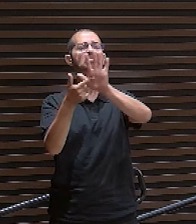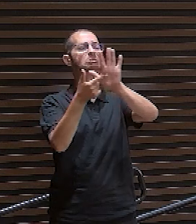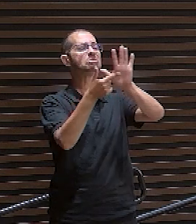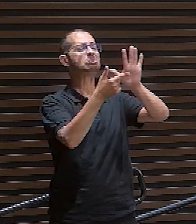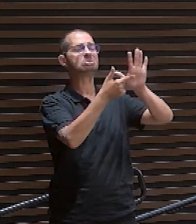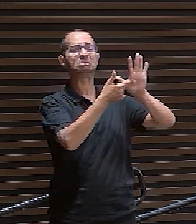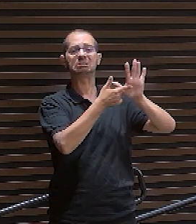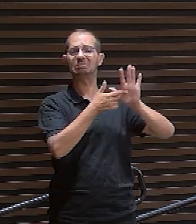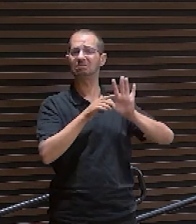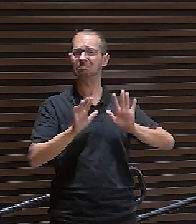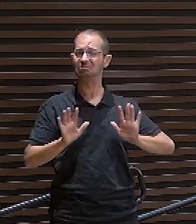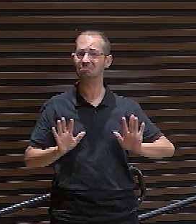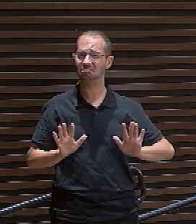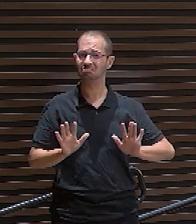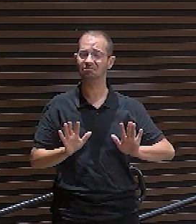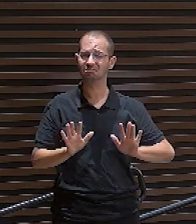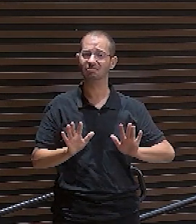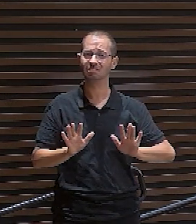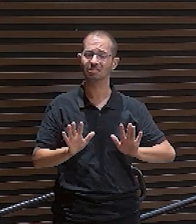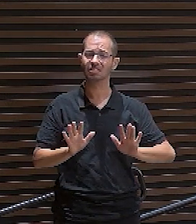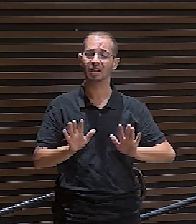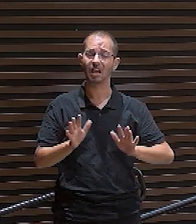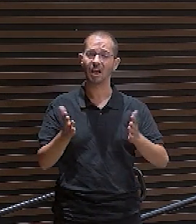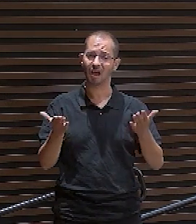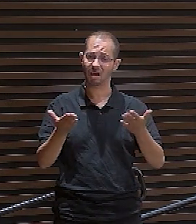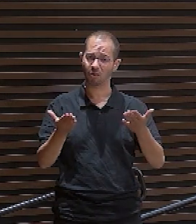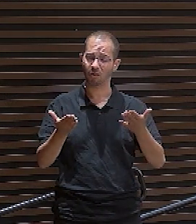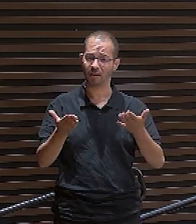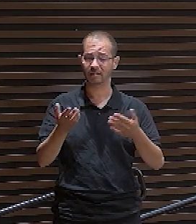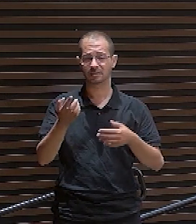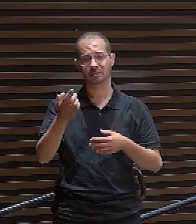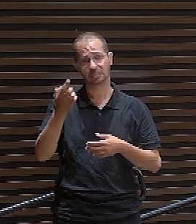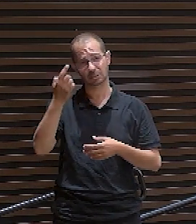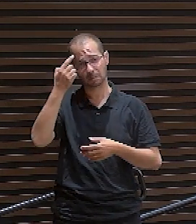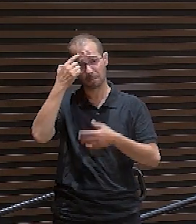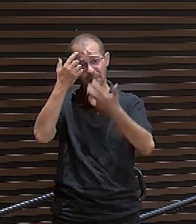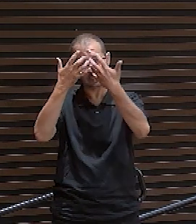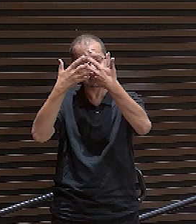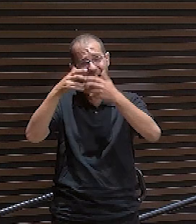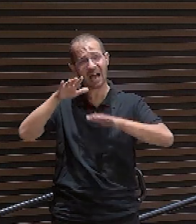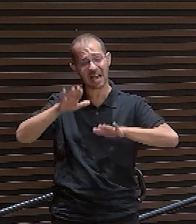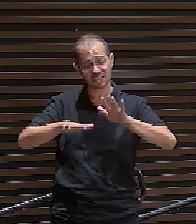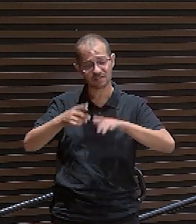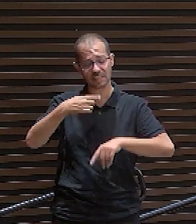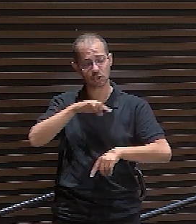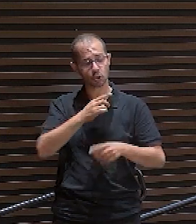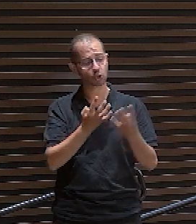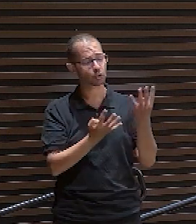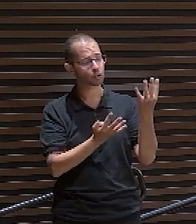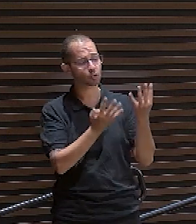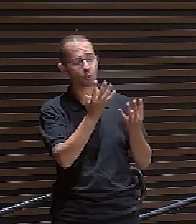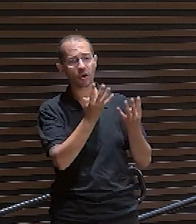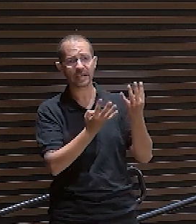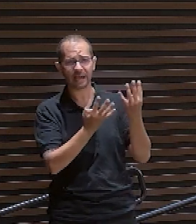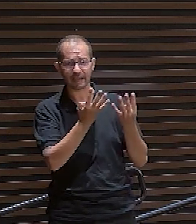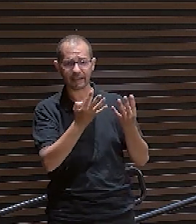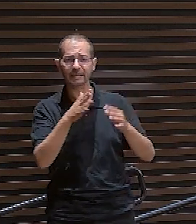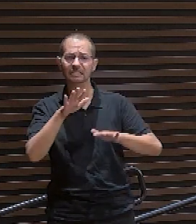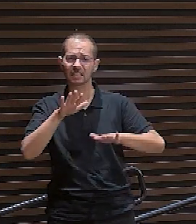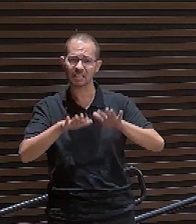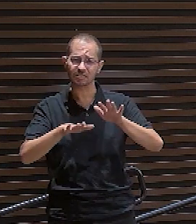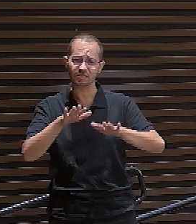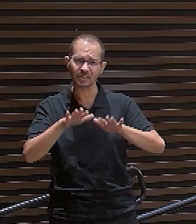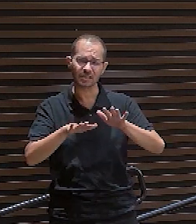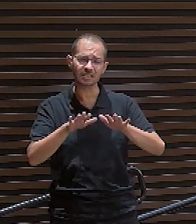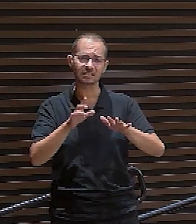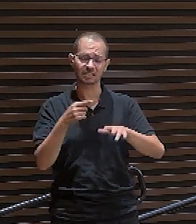esforço. E vamos olhar aqui, muitas vezes nos nossos corais, nas